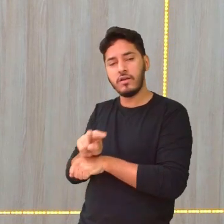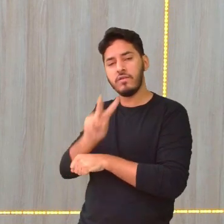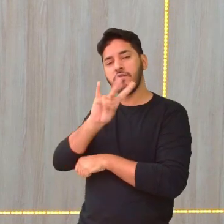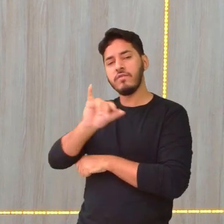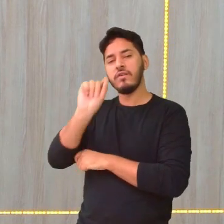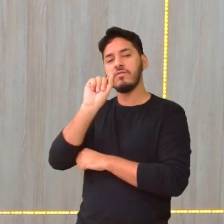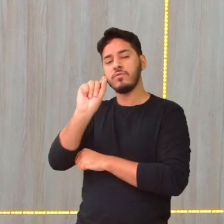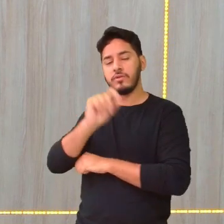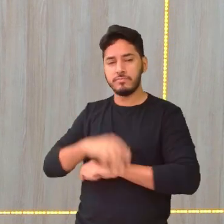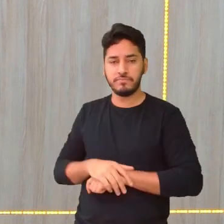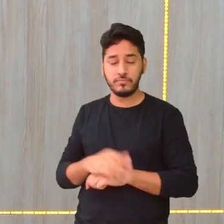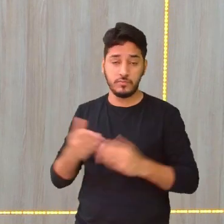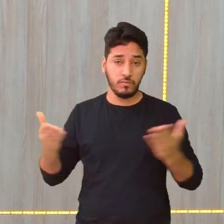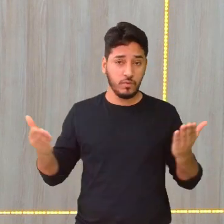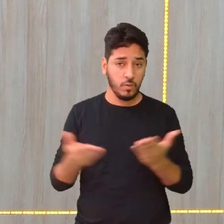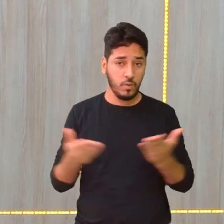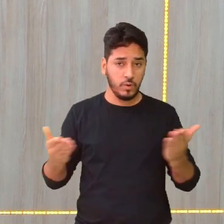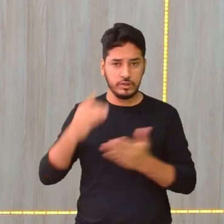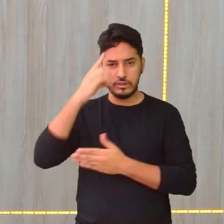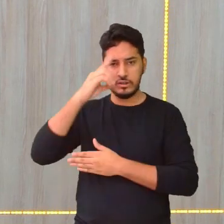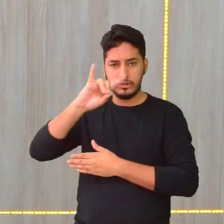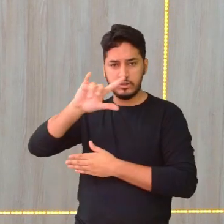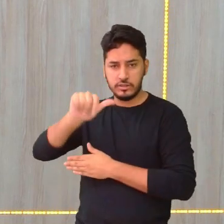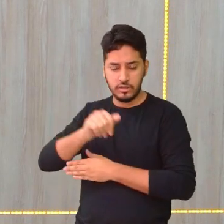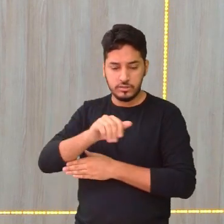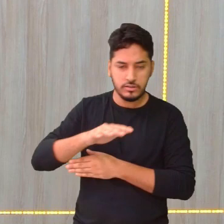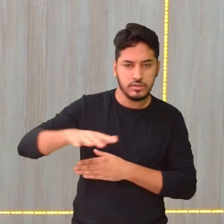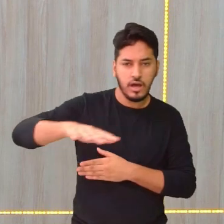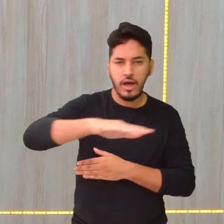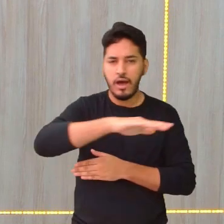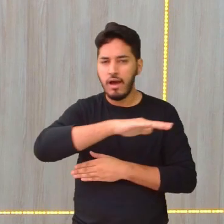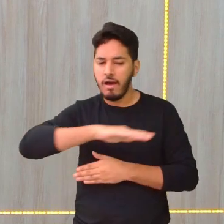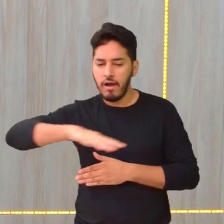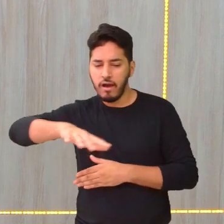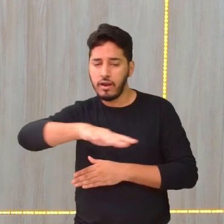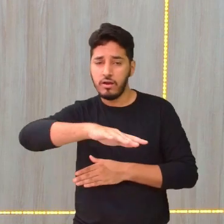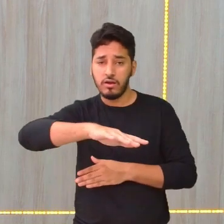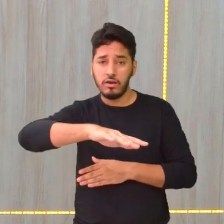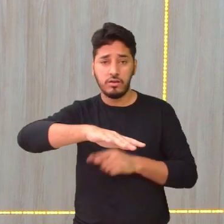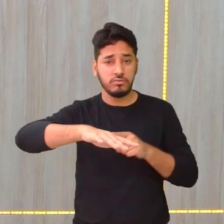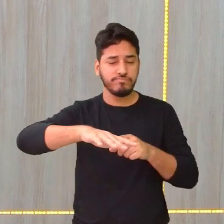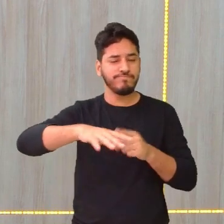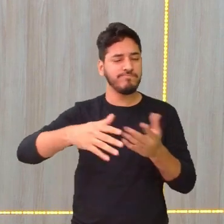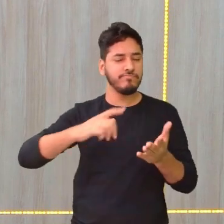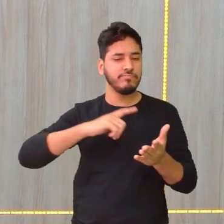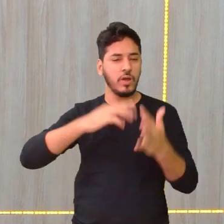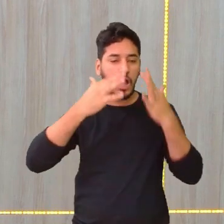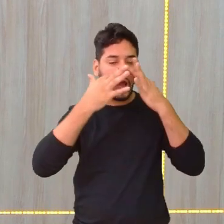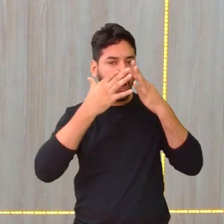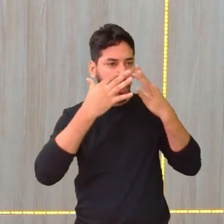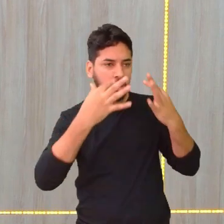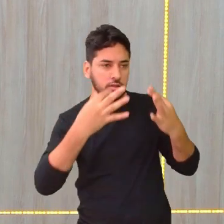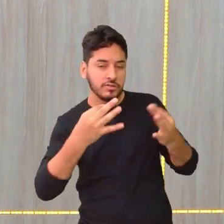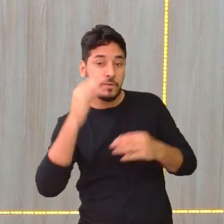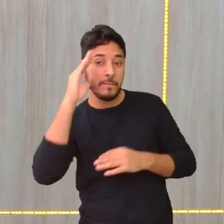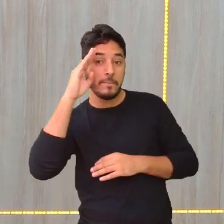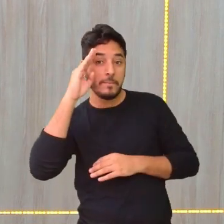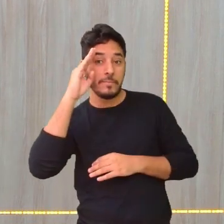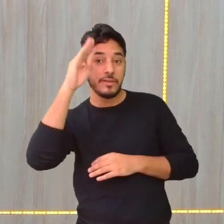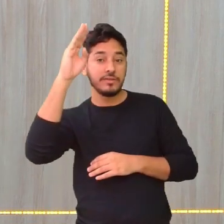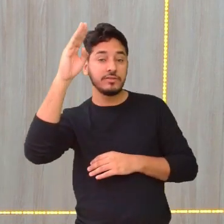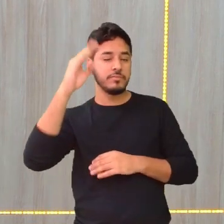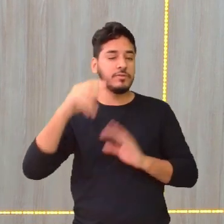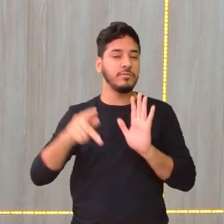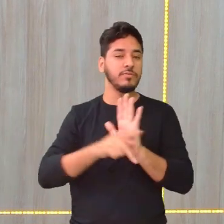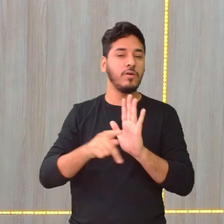que, hoje em dia, essas áreas, esses territórios, eles chamem a atenção, principalmente, né,